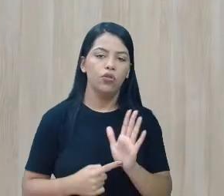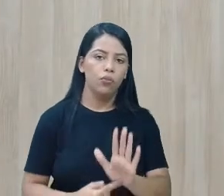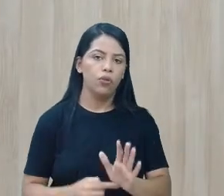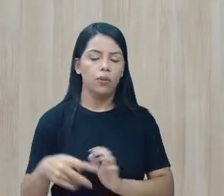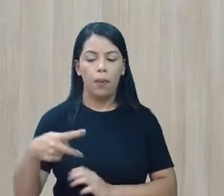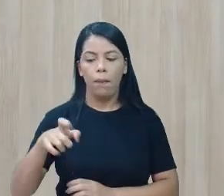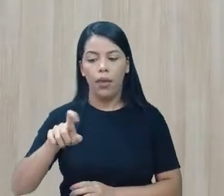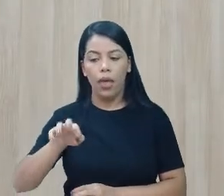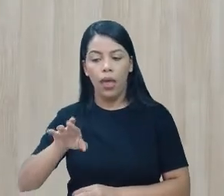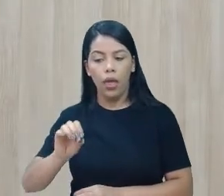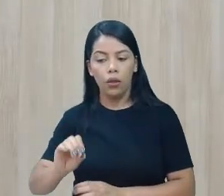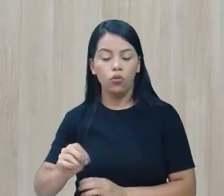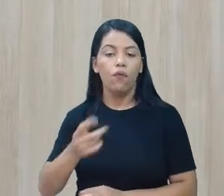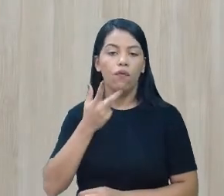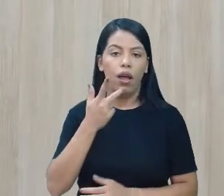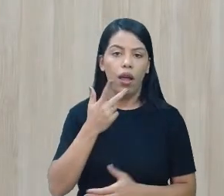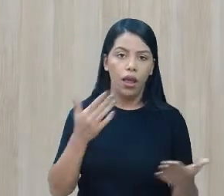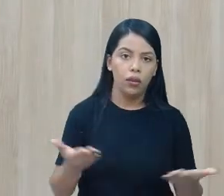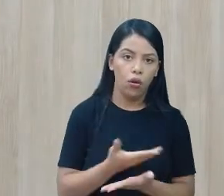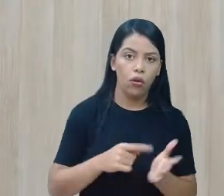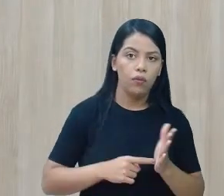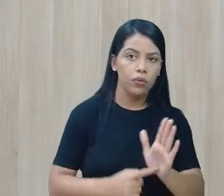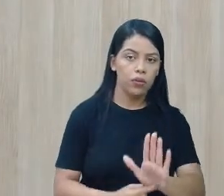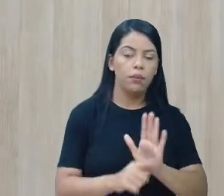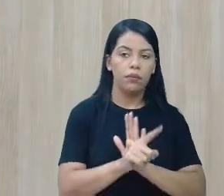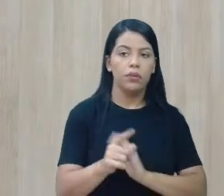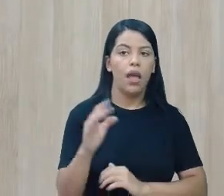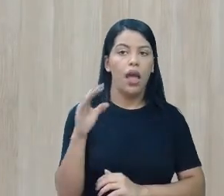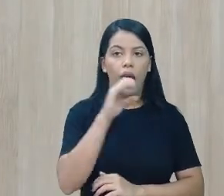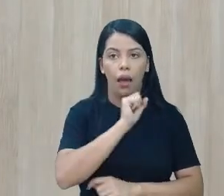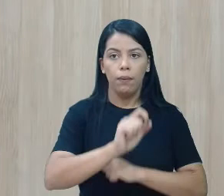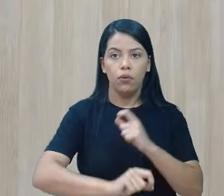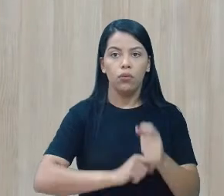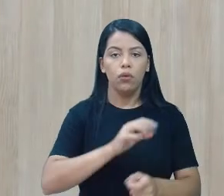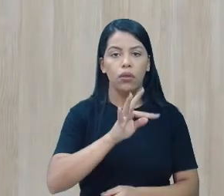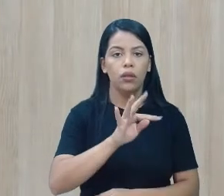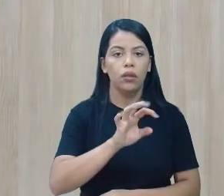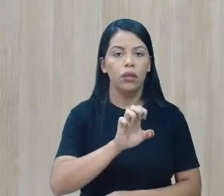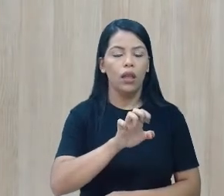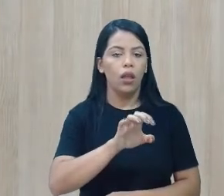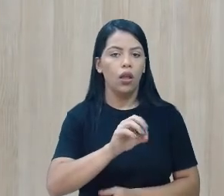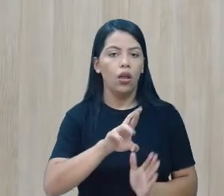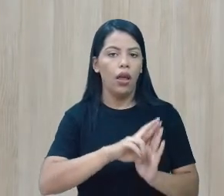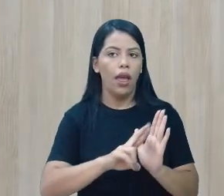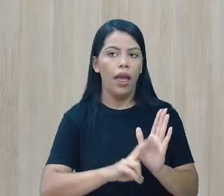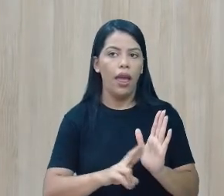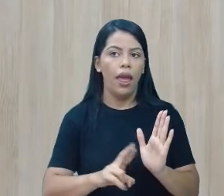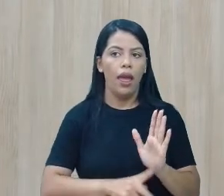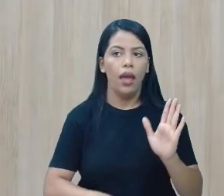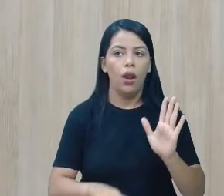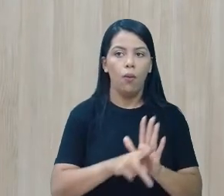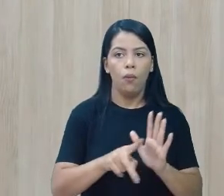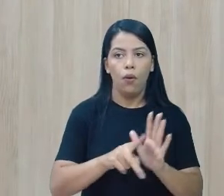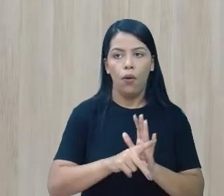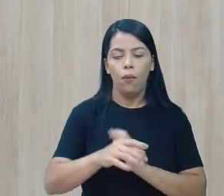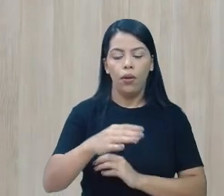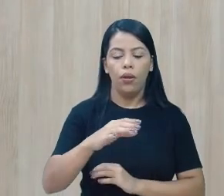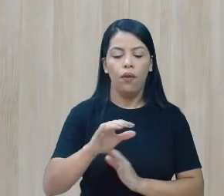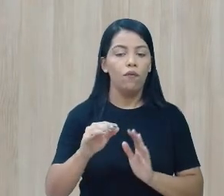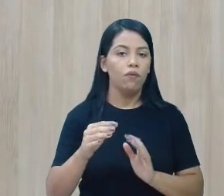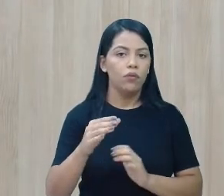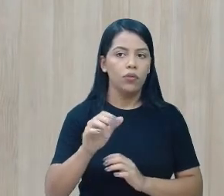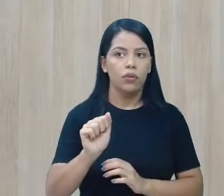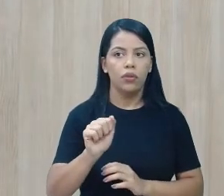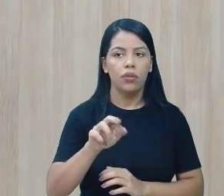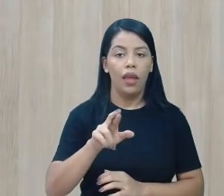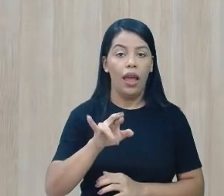mesmo de chegar nessa parte, e vou apresentar para vocês aqui rapidinho o teorema fundamental da aritmética. Apesar de ter um nome,